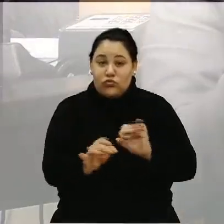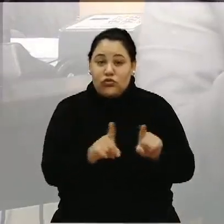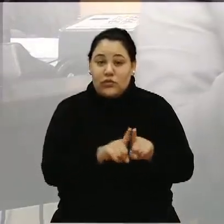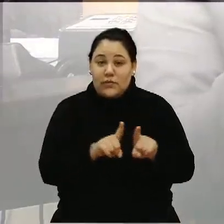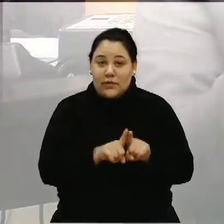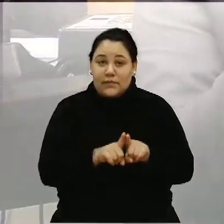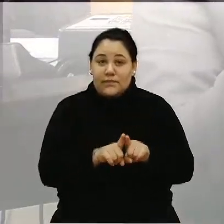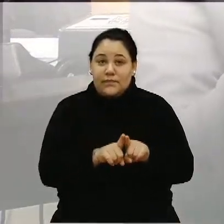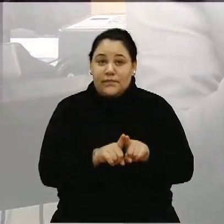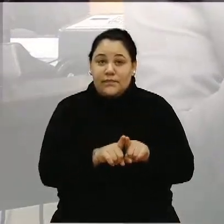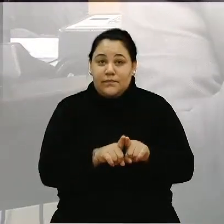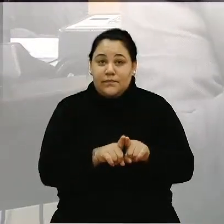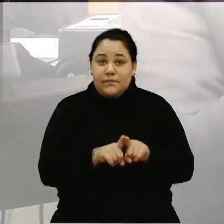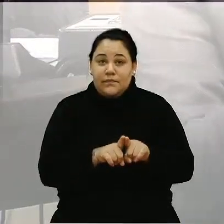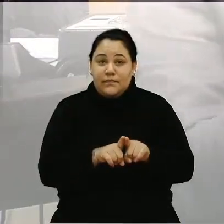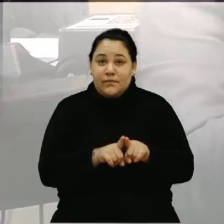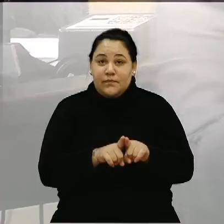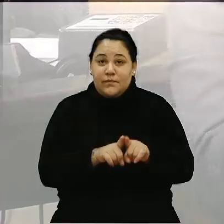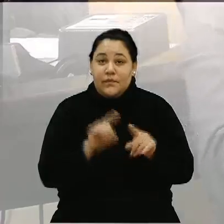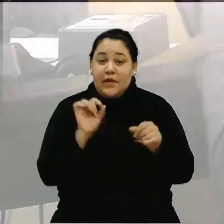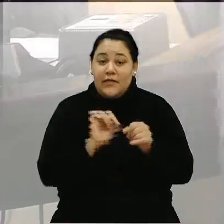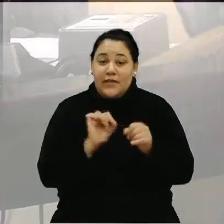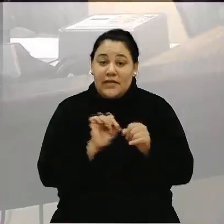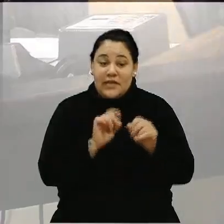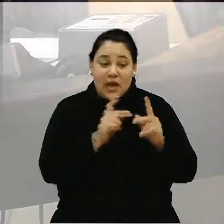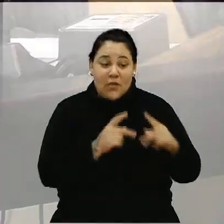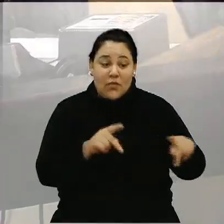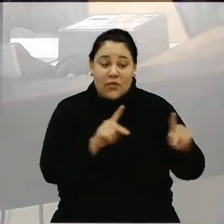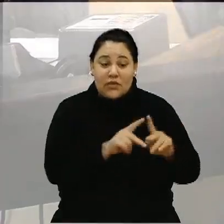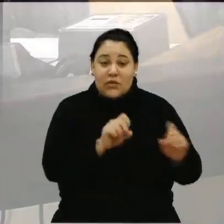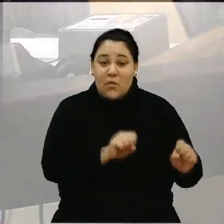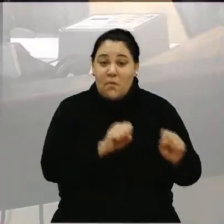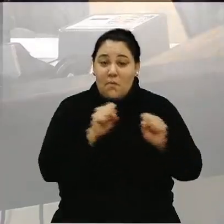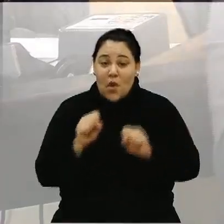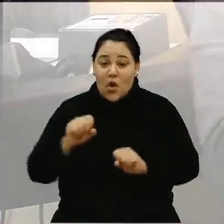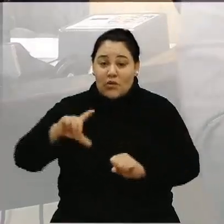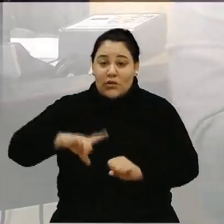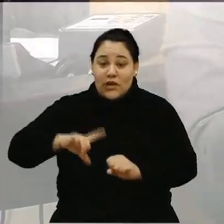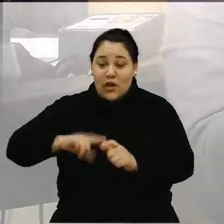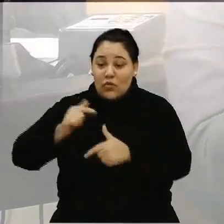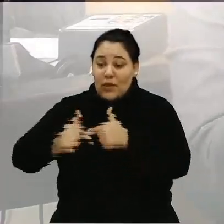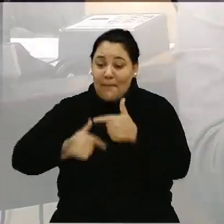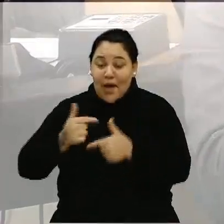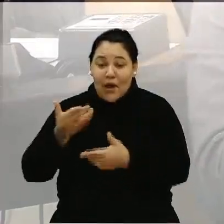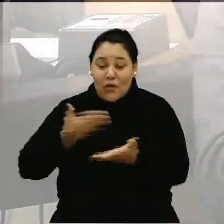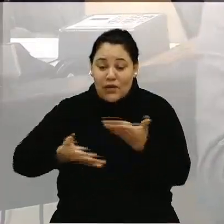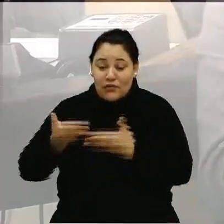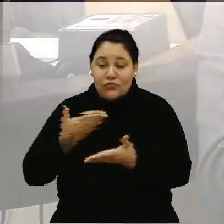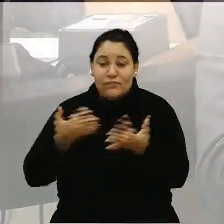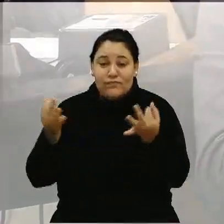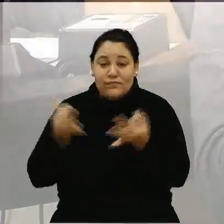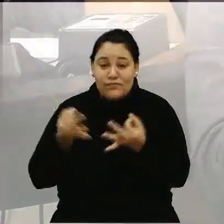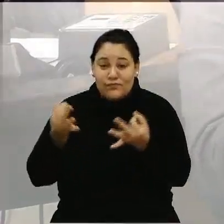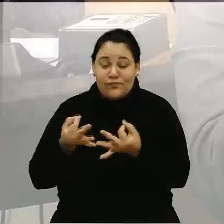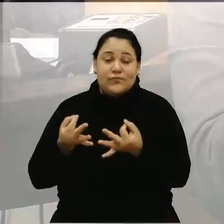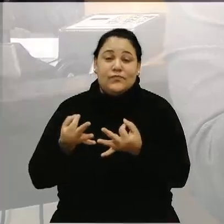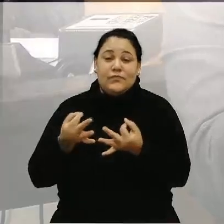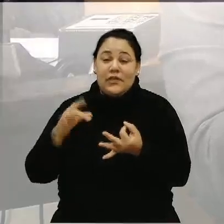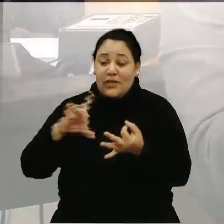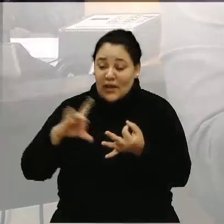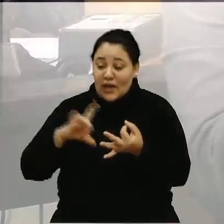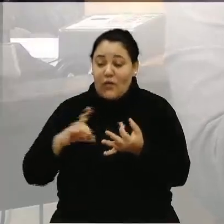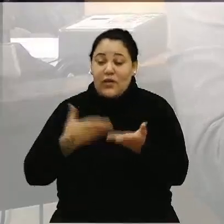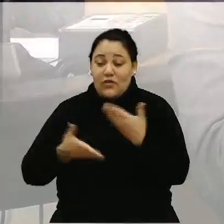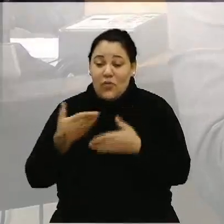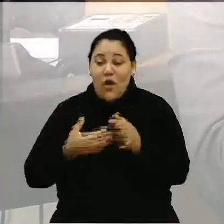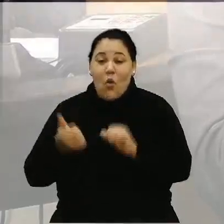para poder fazer com que a população possa ter o serviço, possa receber de fato ali na ponta